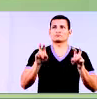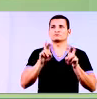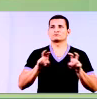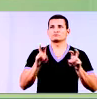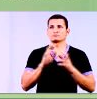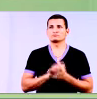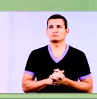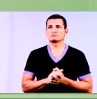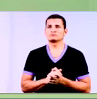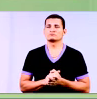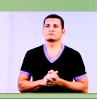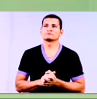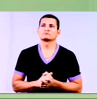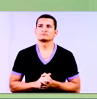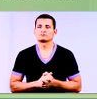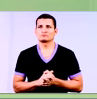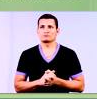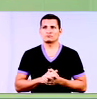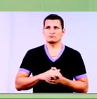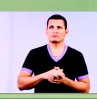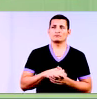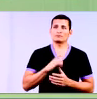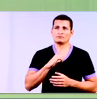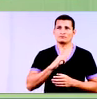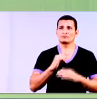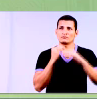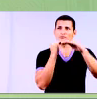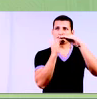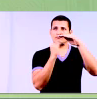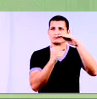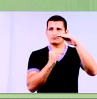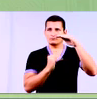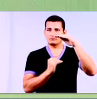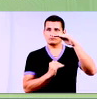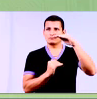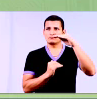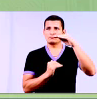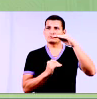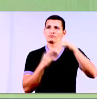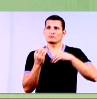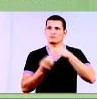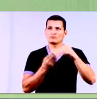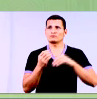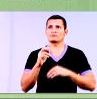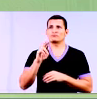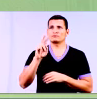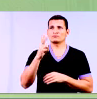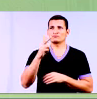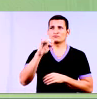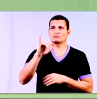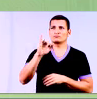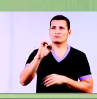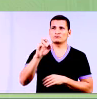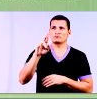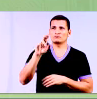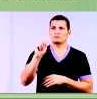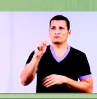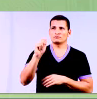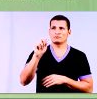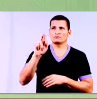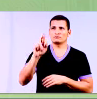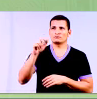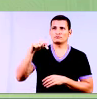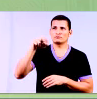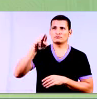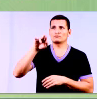que a memória ela tem hierarquia. Isso. Como é que chama a hierarquia da memória? Quanto maior a velocidade